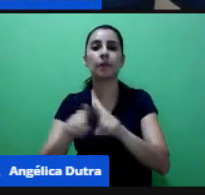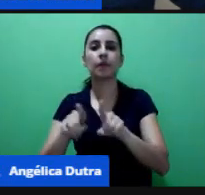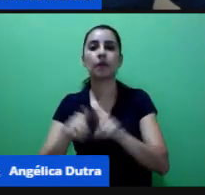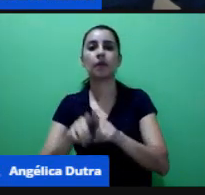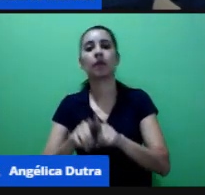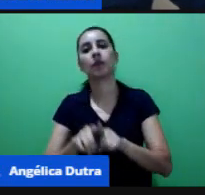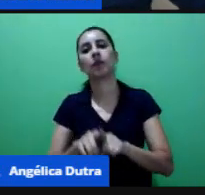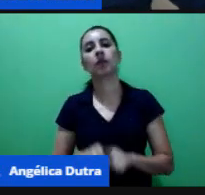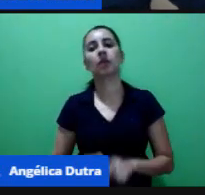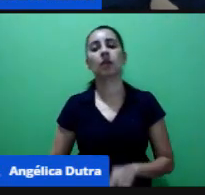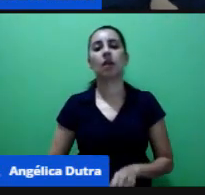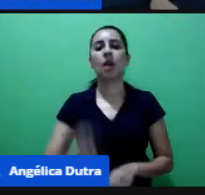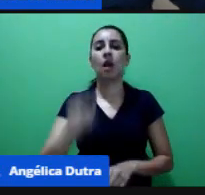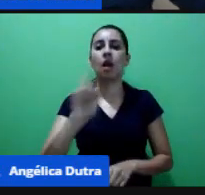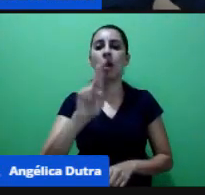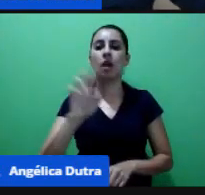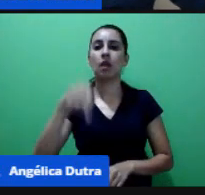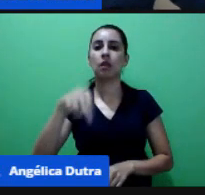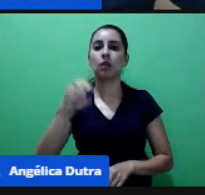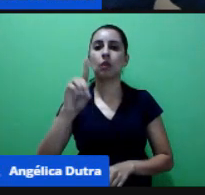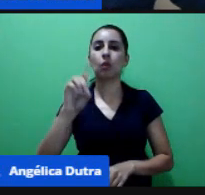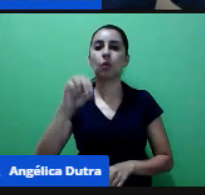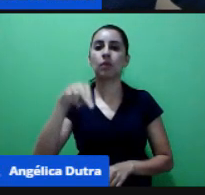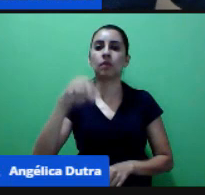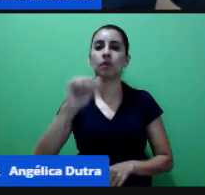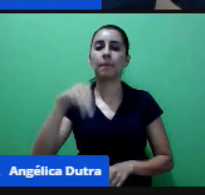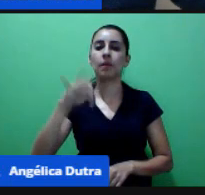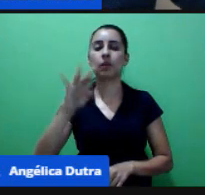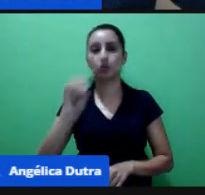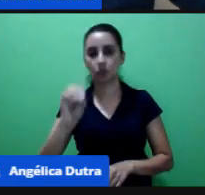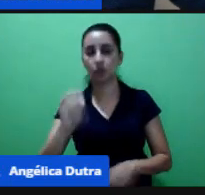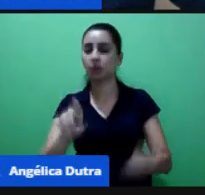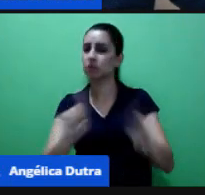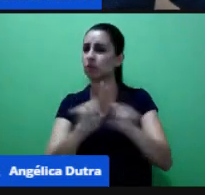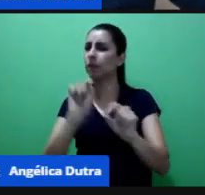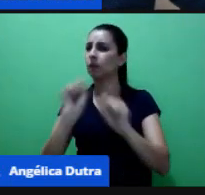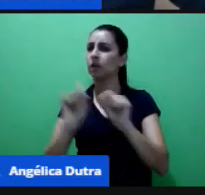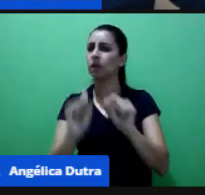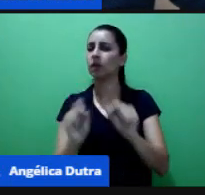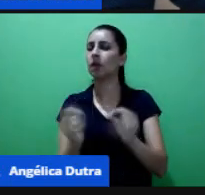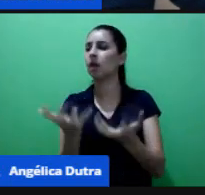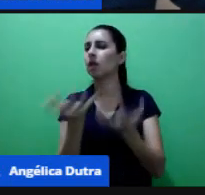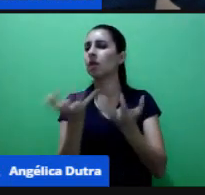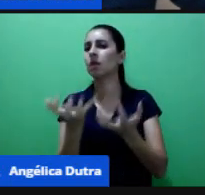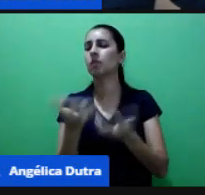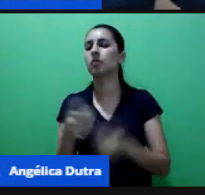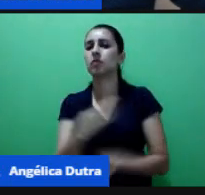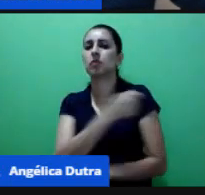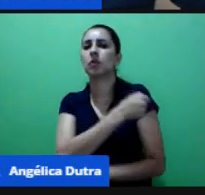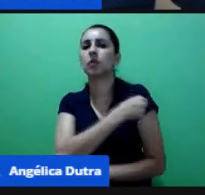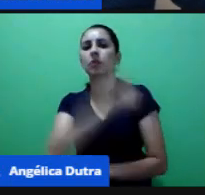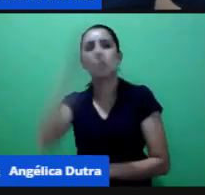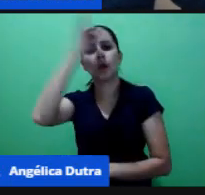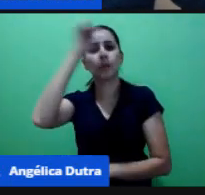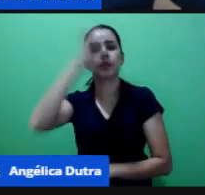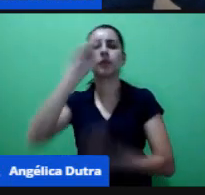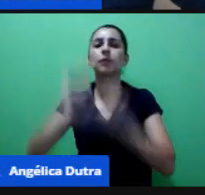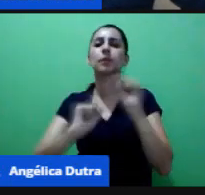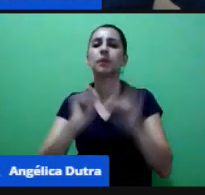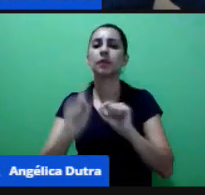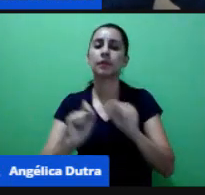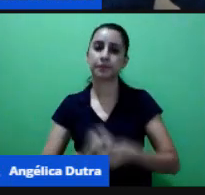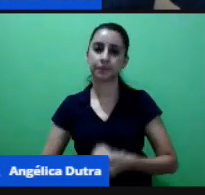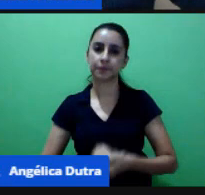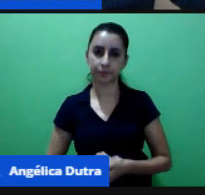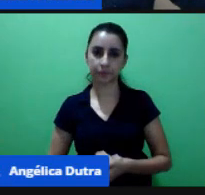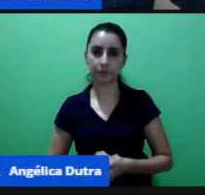arredondamentos. Ainda temos mais expectativas para o final deste ano, para o quarto ano, no próximo slide.